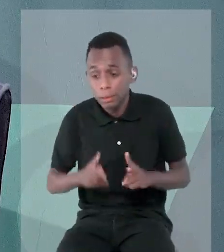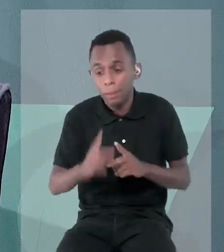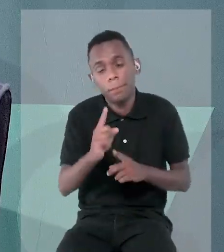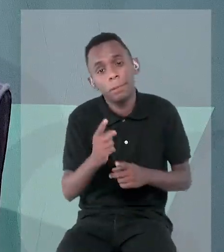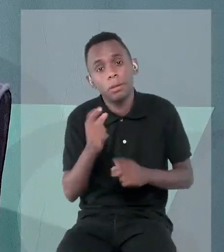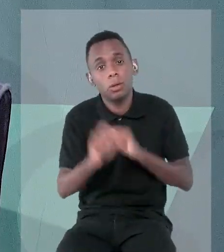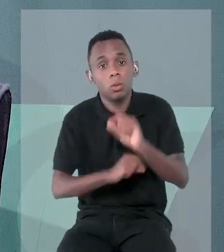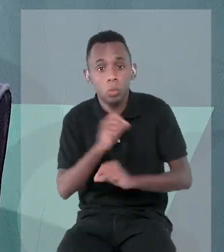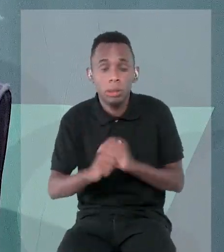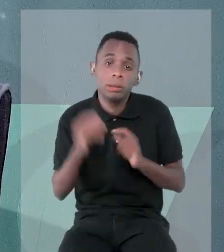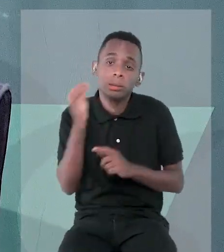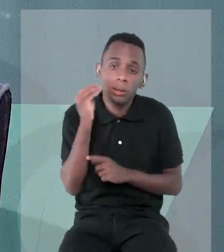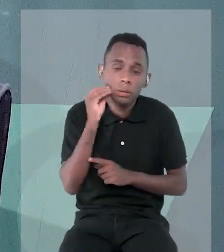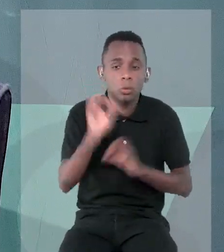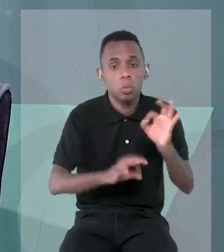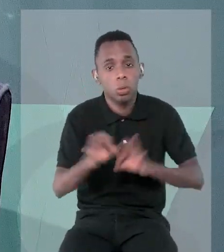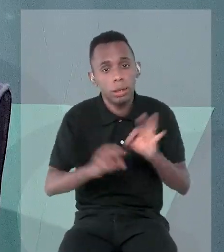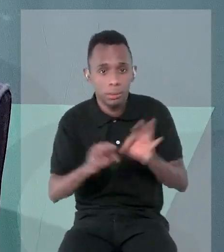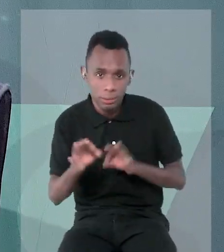estarmos tentando organizar